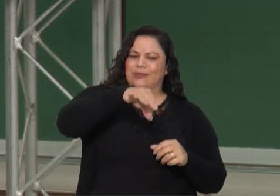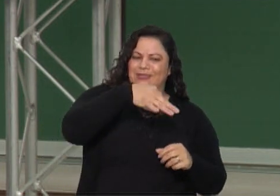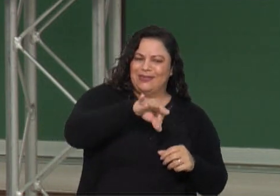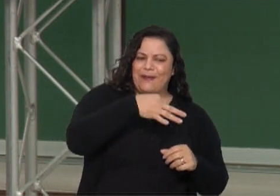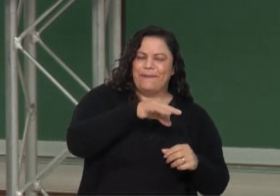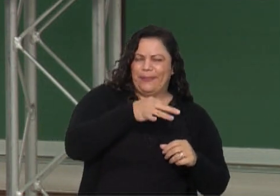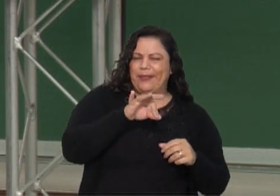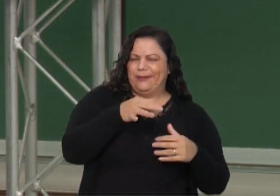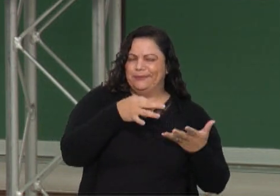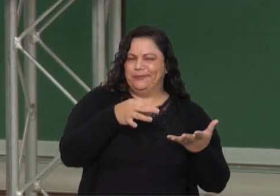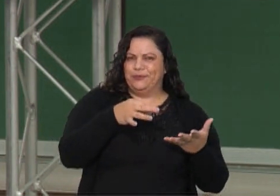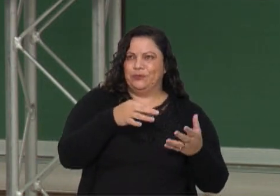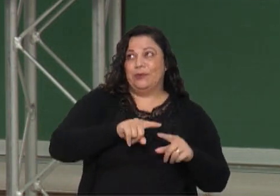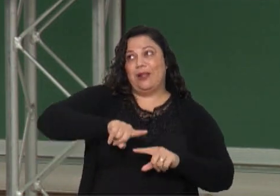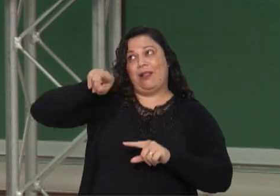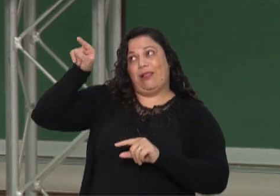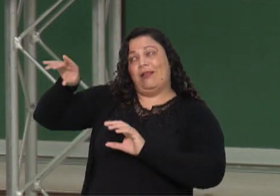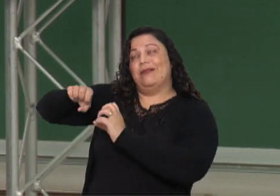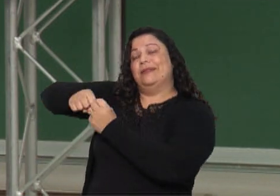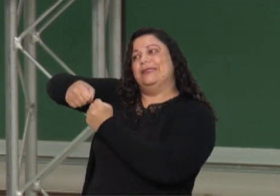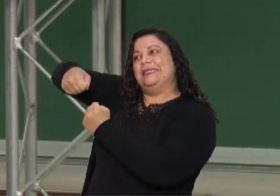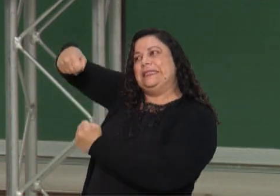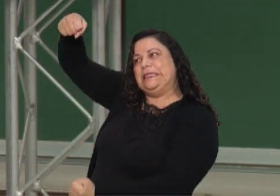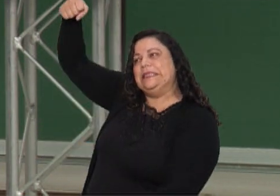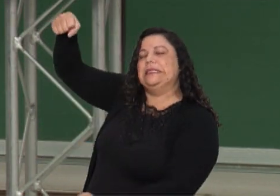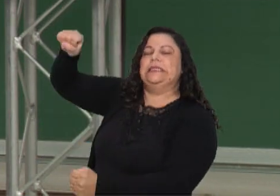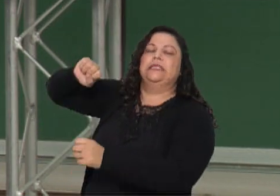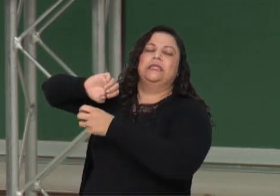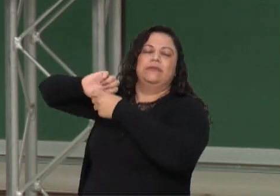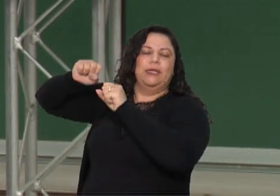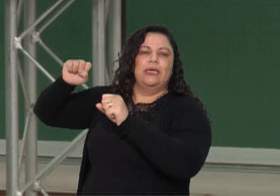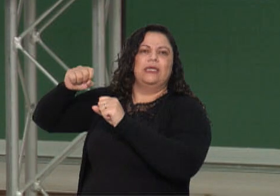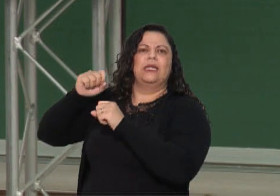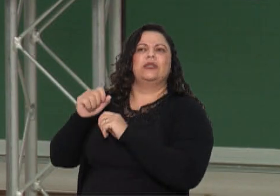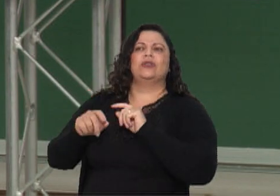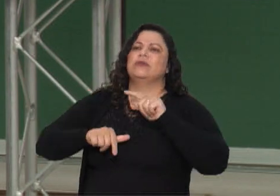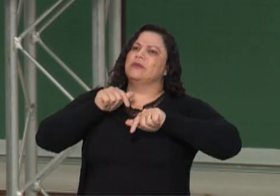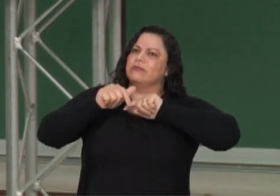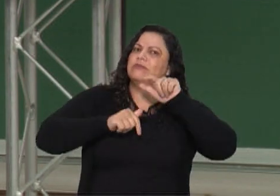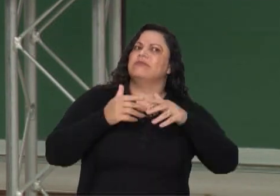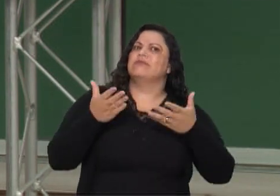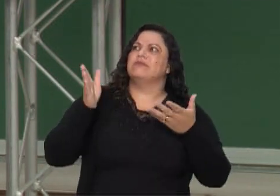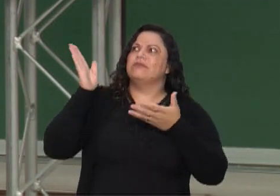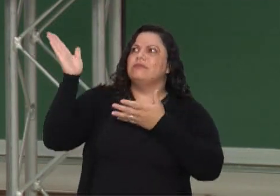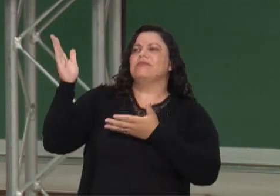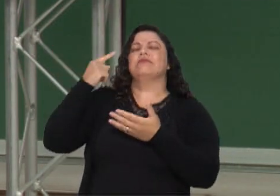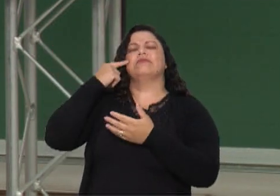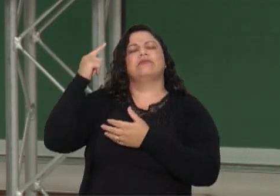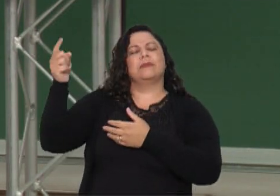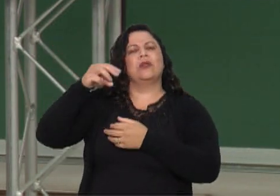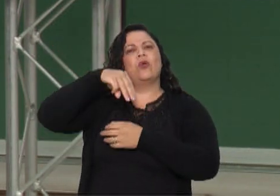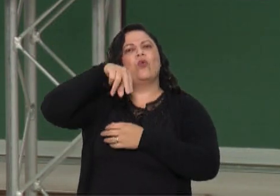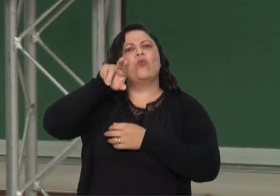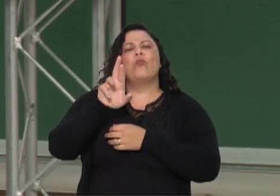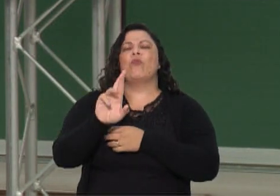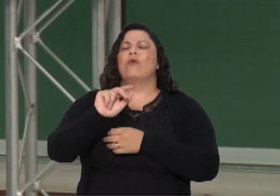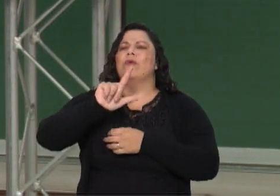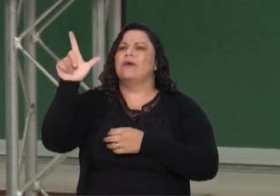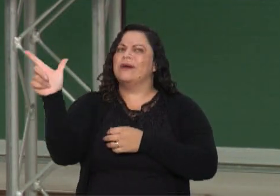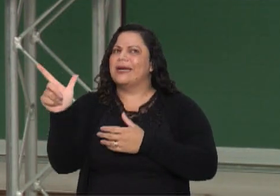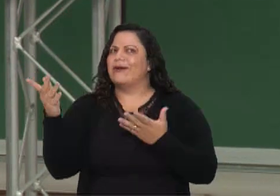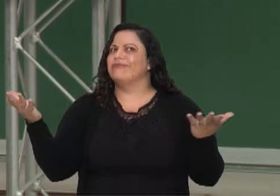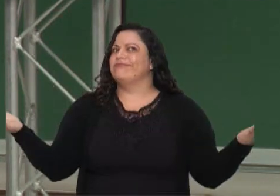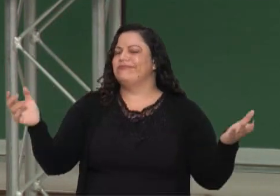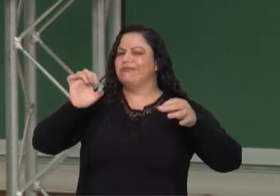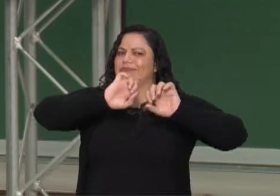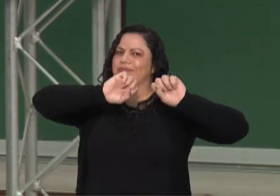tamanho A4, aquela é bem maior, né? Então, vamos fazer um trabalho nessa folha que representa aí um mural, um painel,